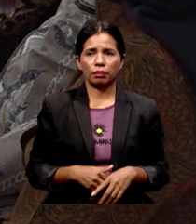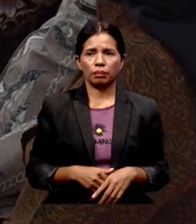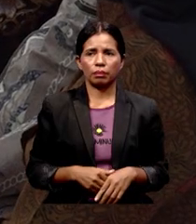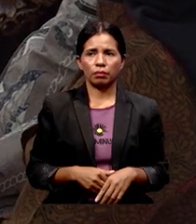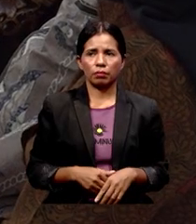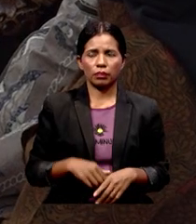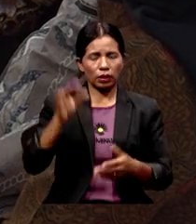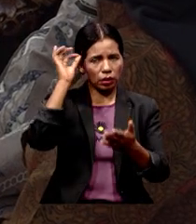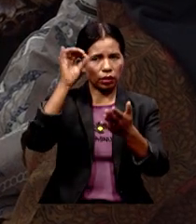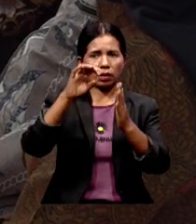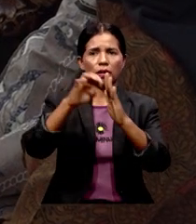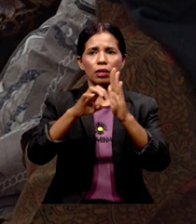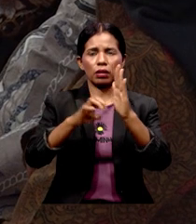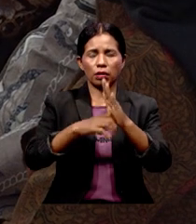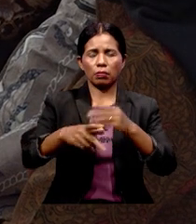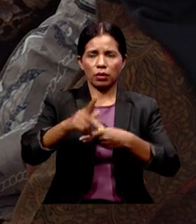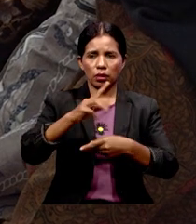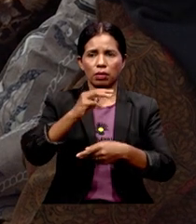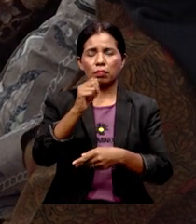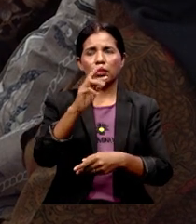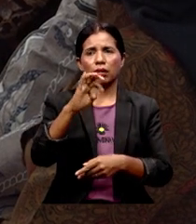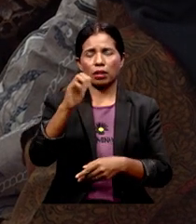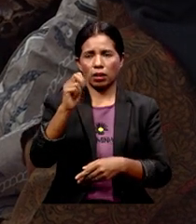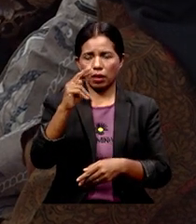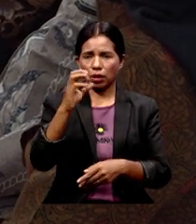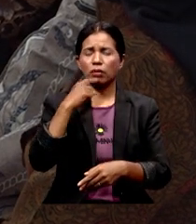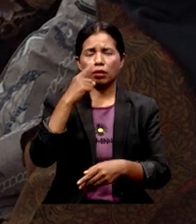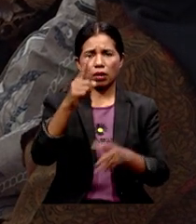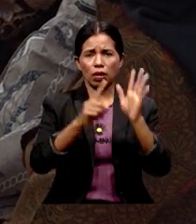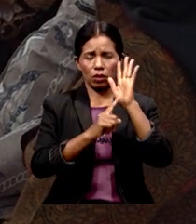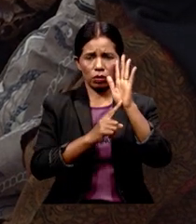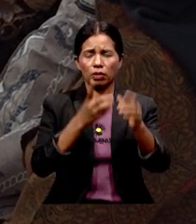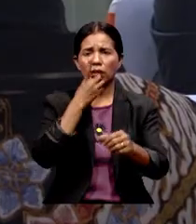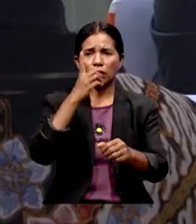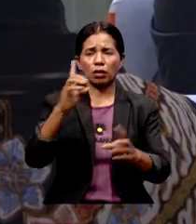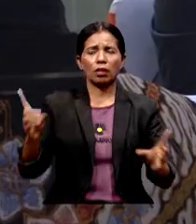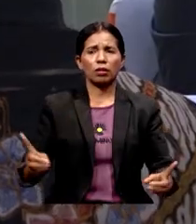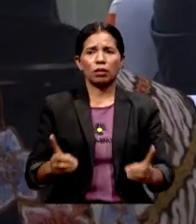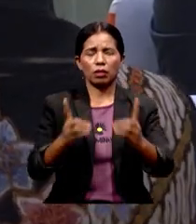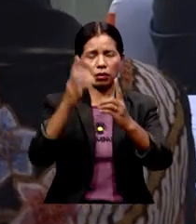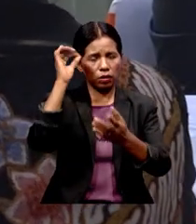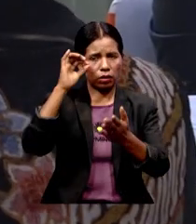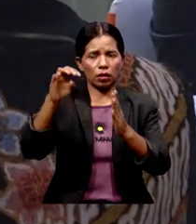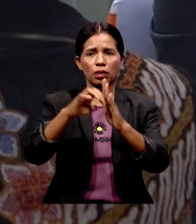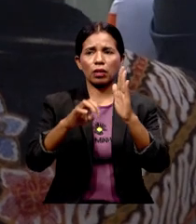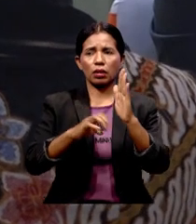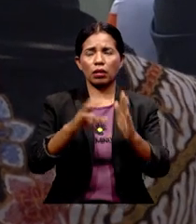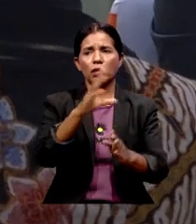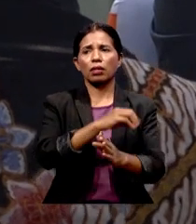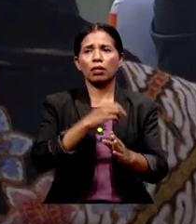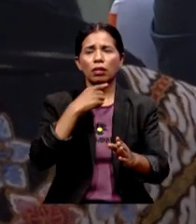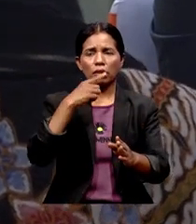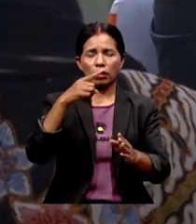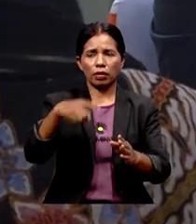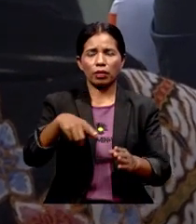O secretário-Estado de Proteção Civil, Mariano Domingos Reis, atou declaração, né? A foi assor malu o secretário-Sutama Badang Nacional